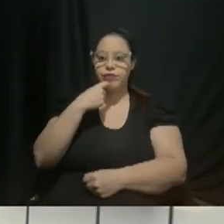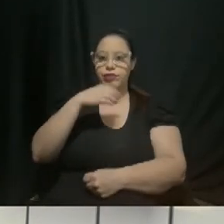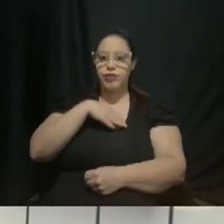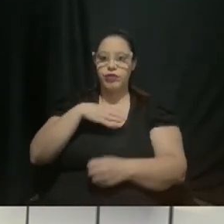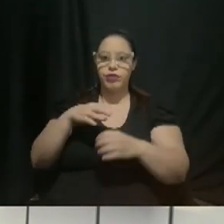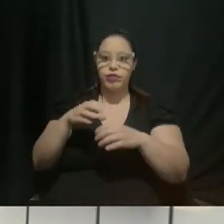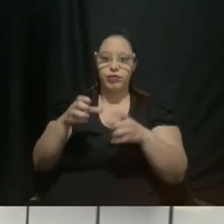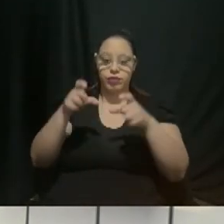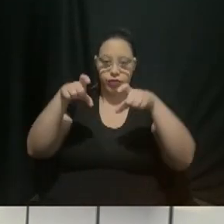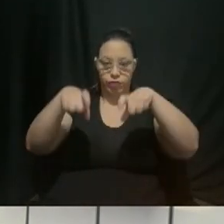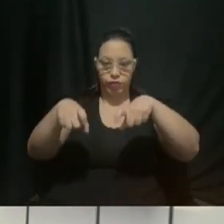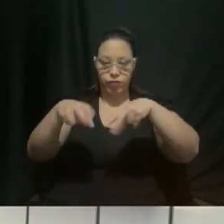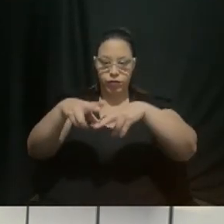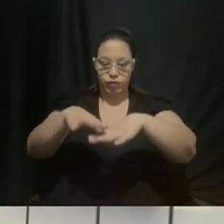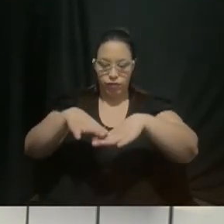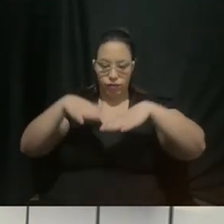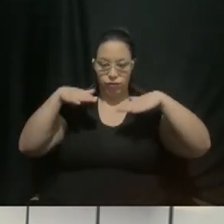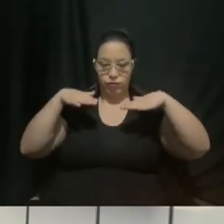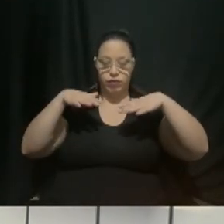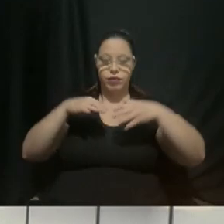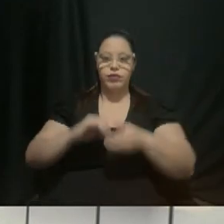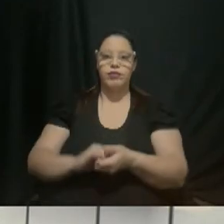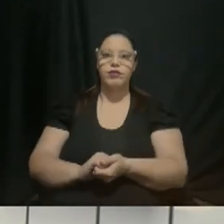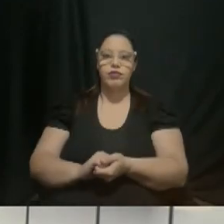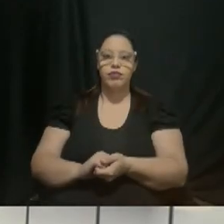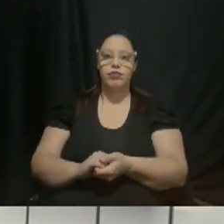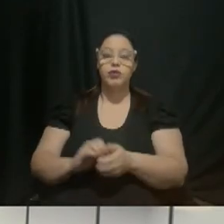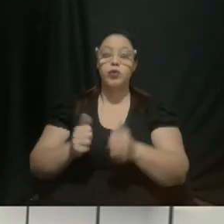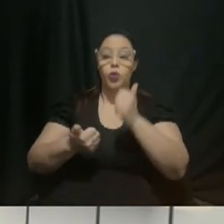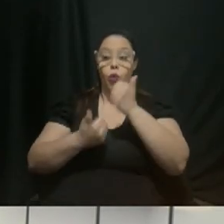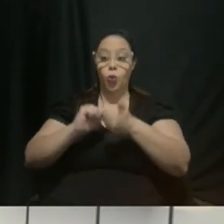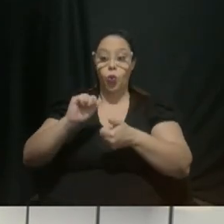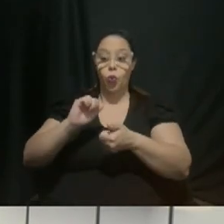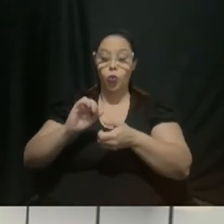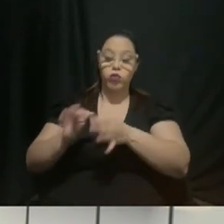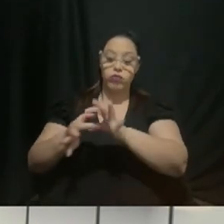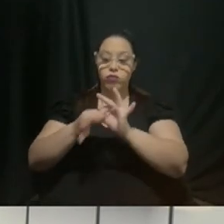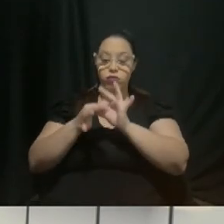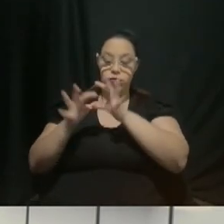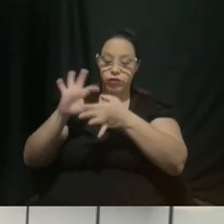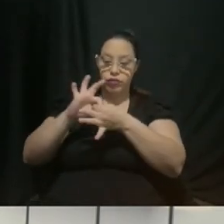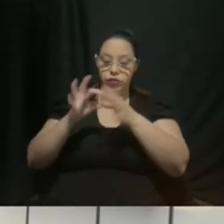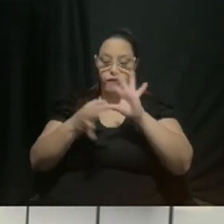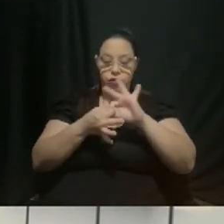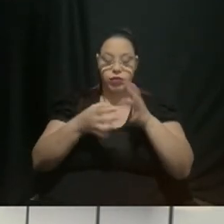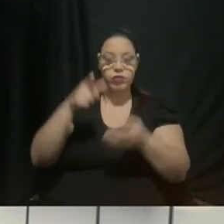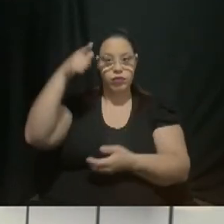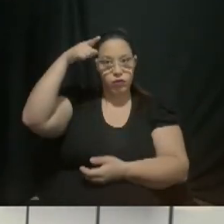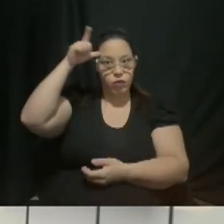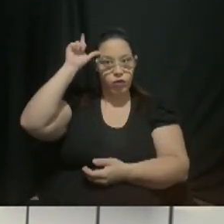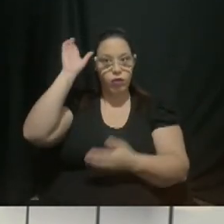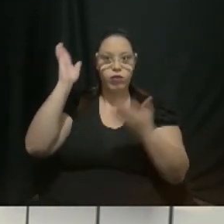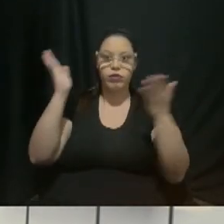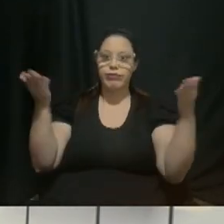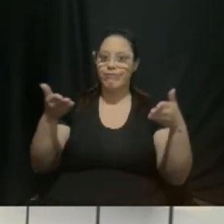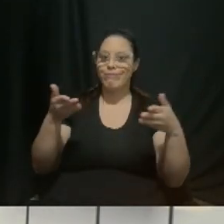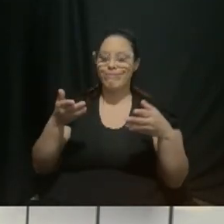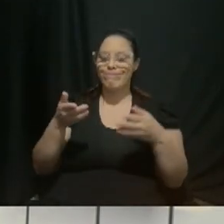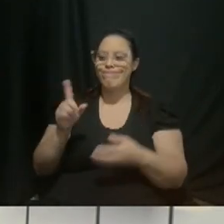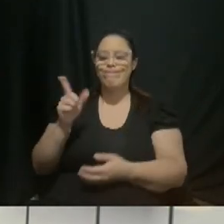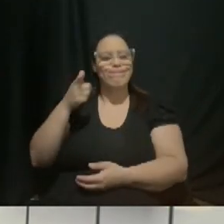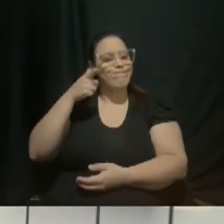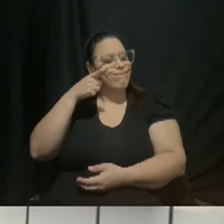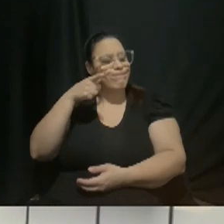Ouro. Hora de Jogos Olímpicos agora, de ontem para hoje, o Brasil não conquistou medalhas, mas